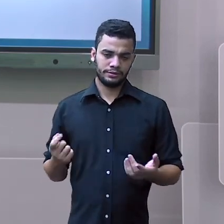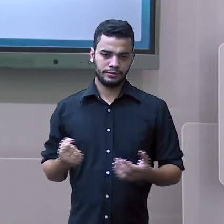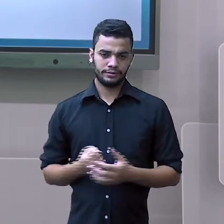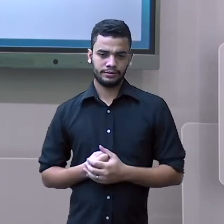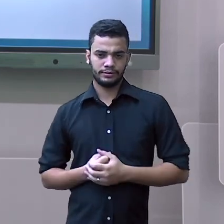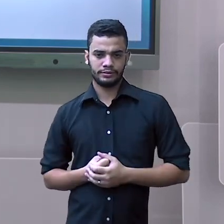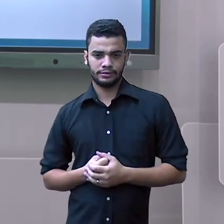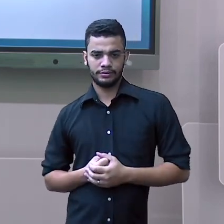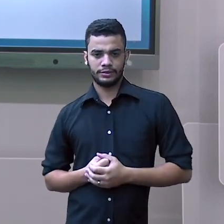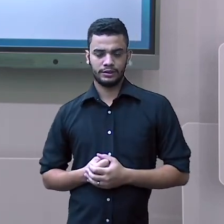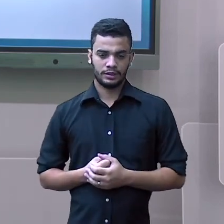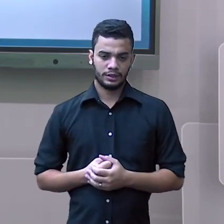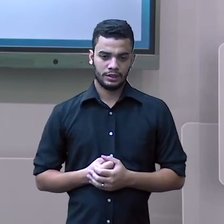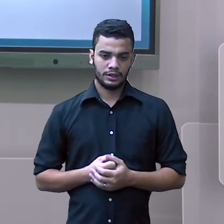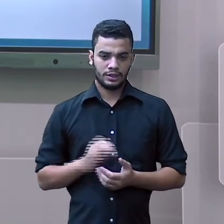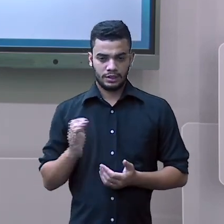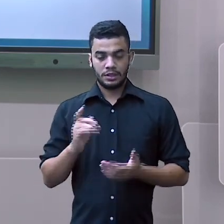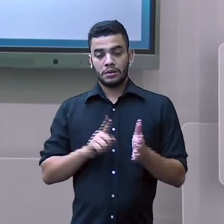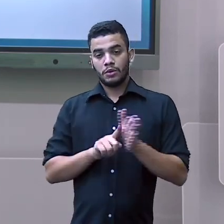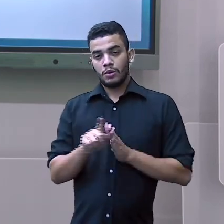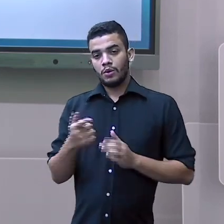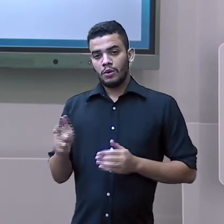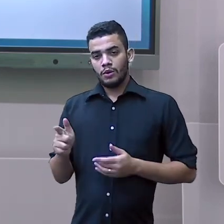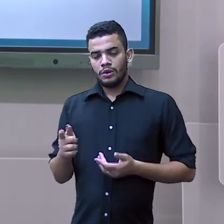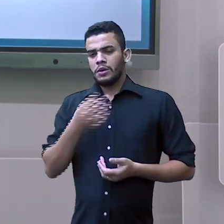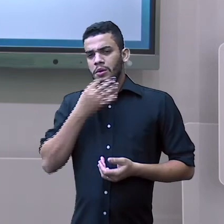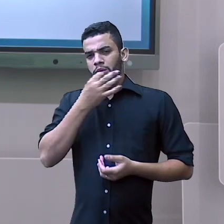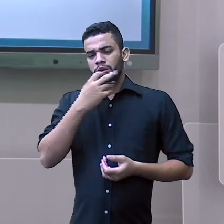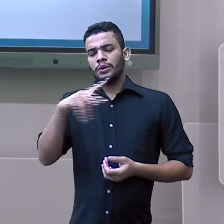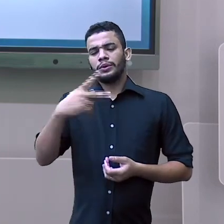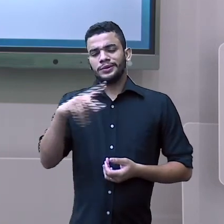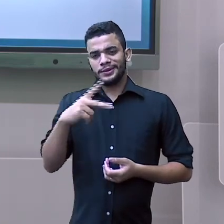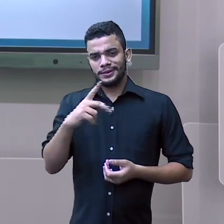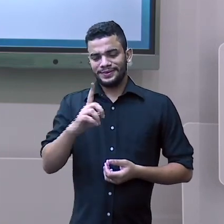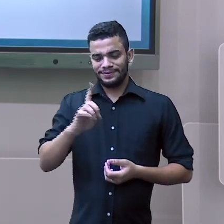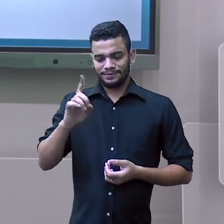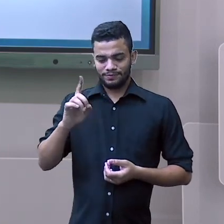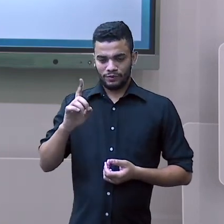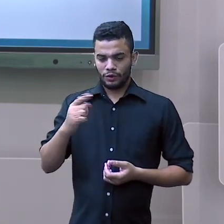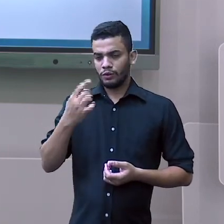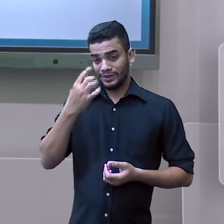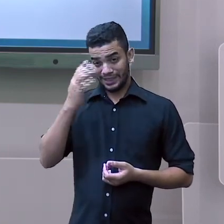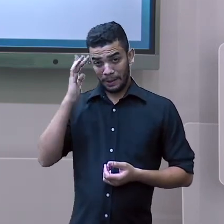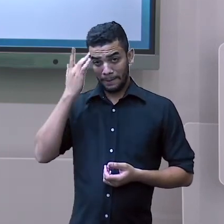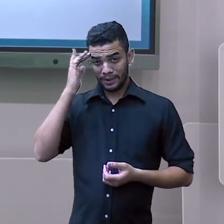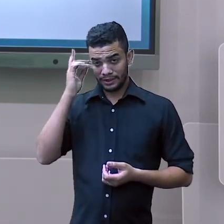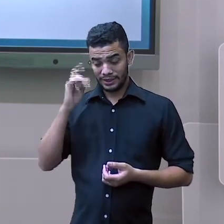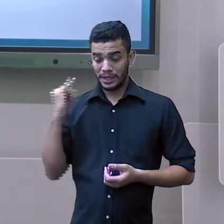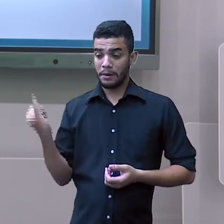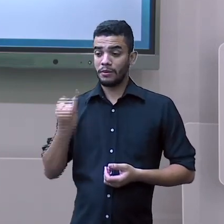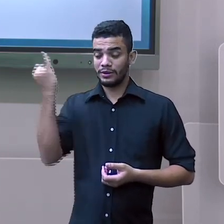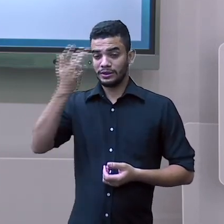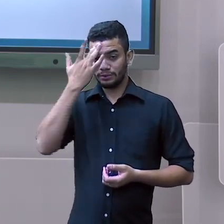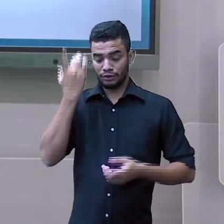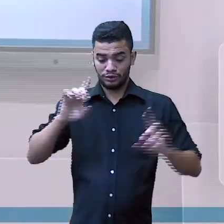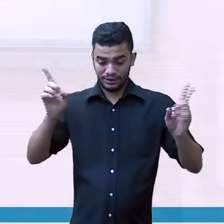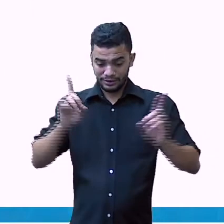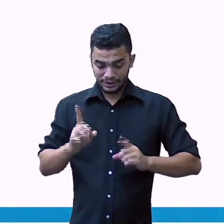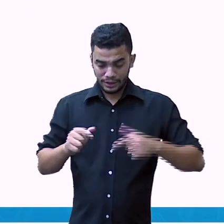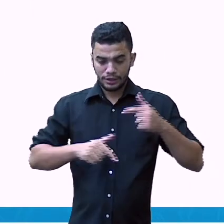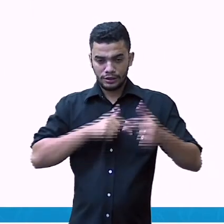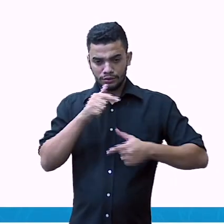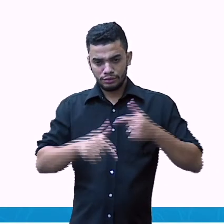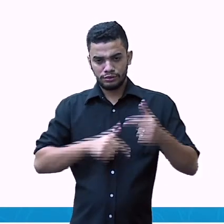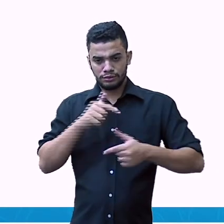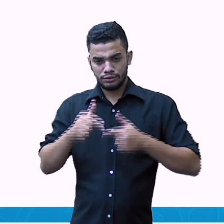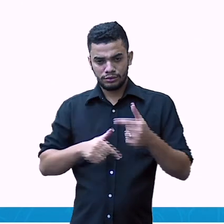C. Em sua opinião, é importante que as pessoas com deficiência tenham acesso ao mercado de trabalho? Por quê?